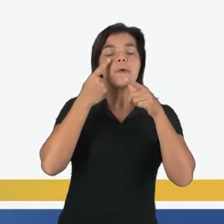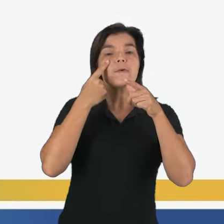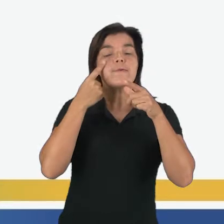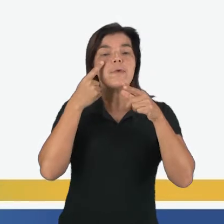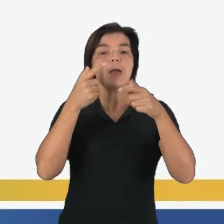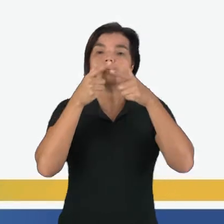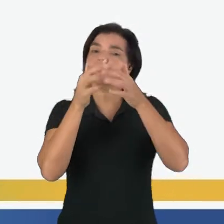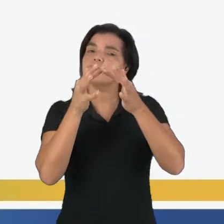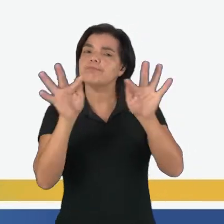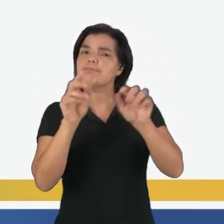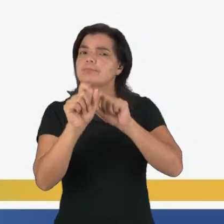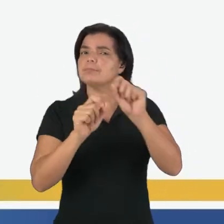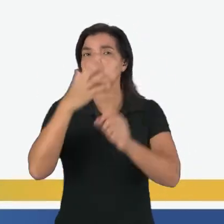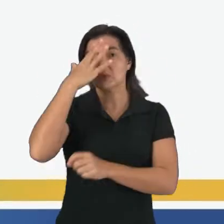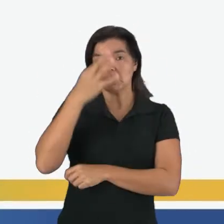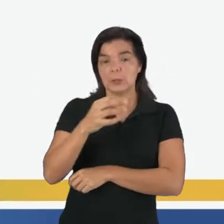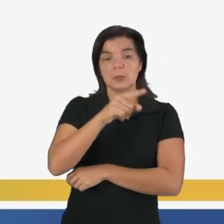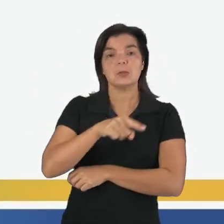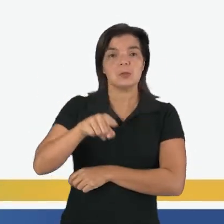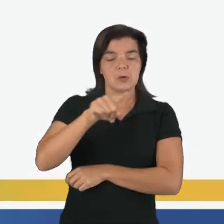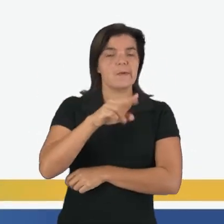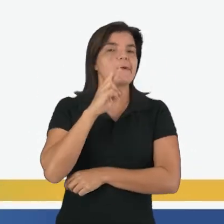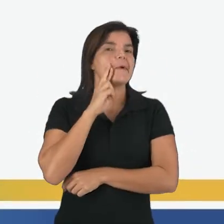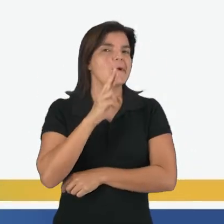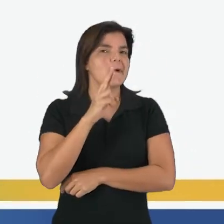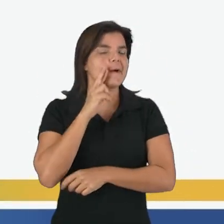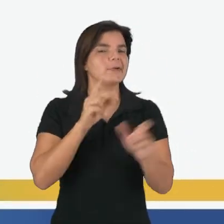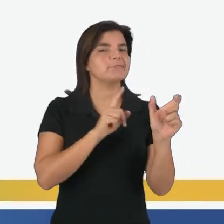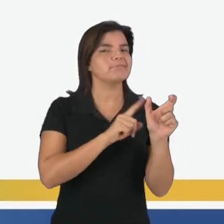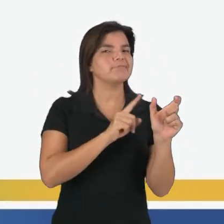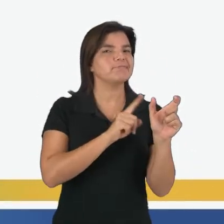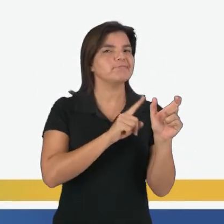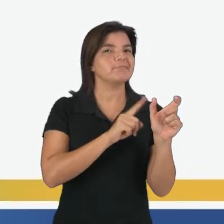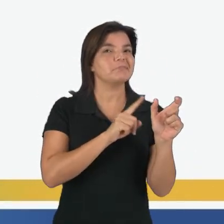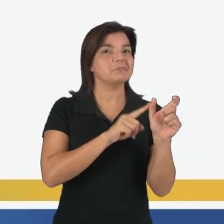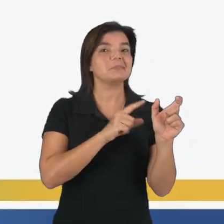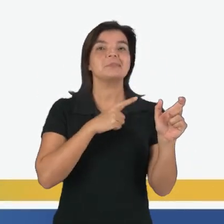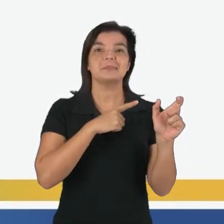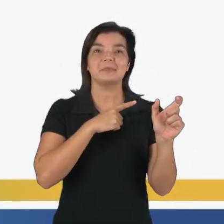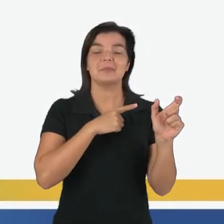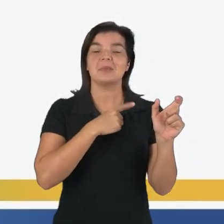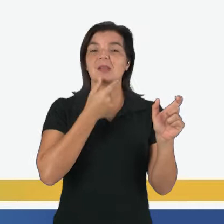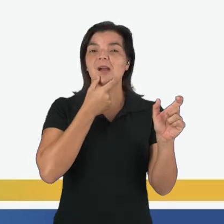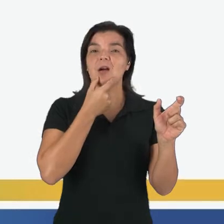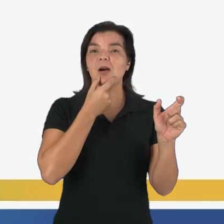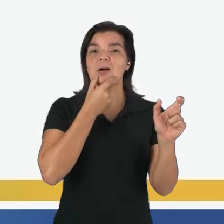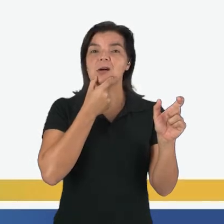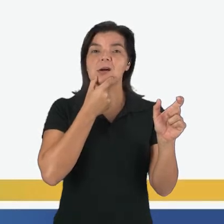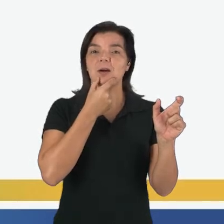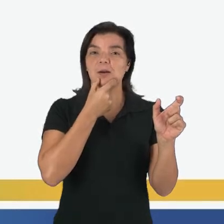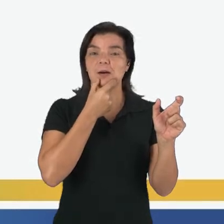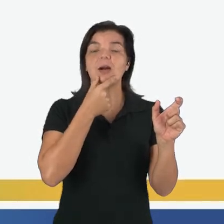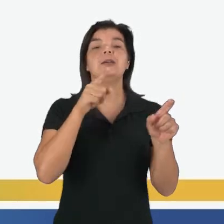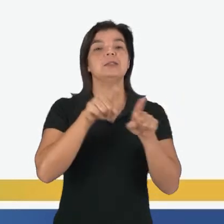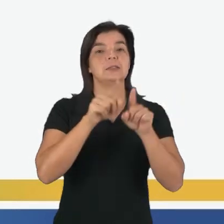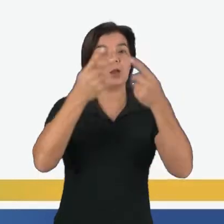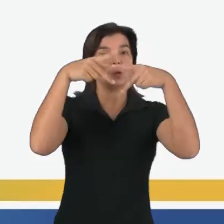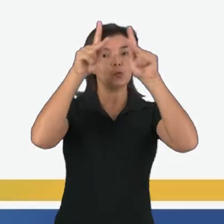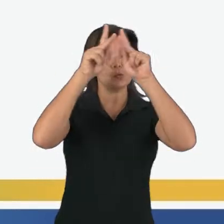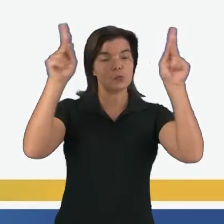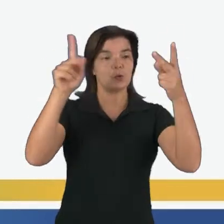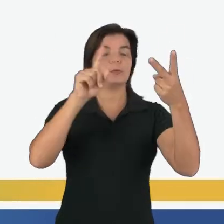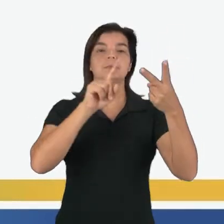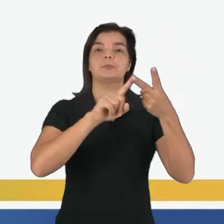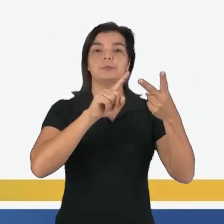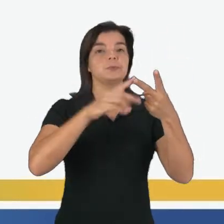frases, hein? Tenho certeza que você aí respondeu as palavras que estão em inglês. Então, a gente tem shopping,